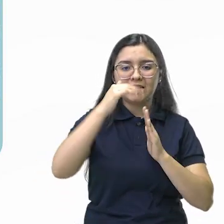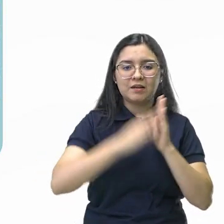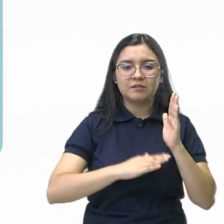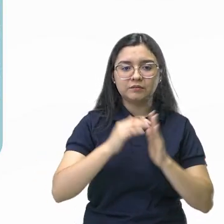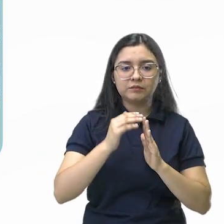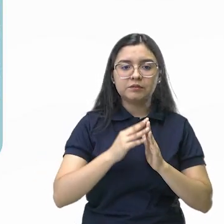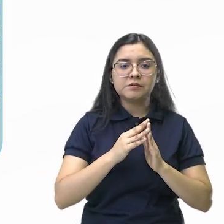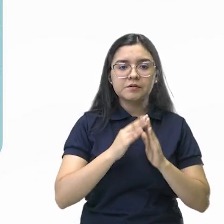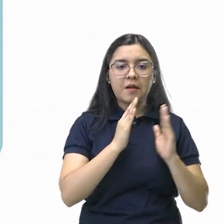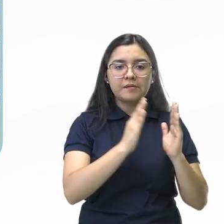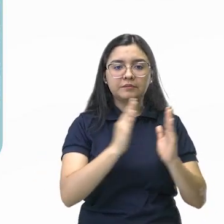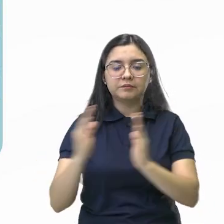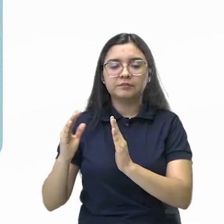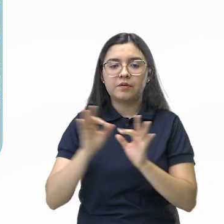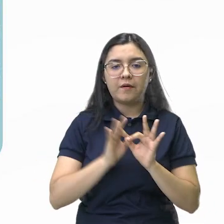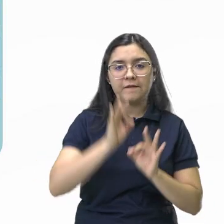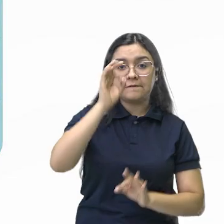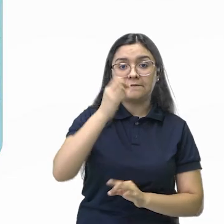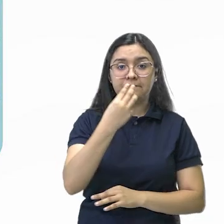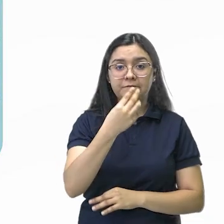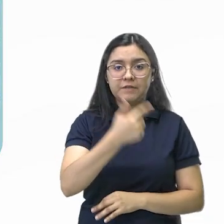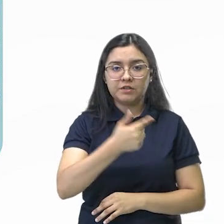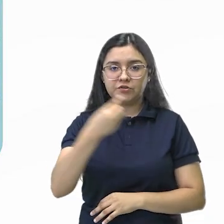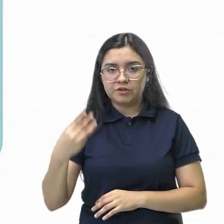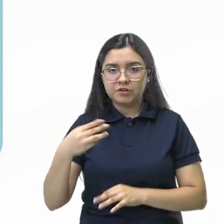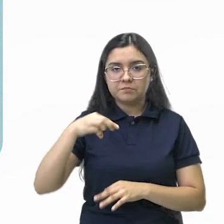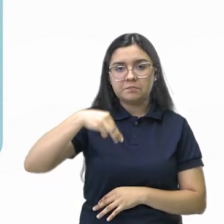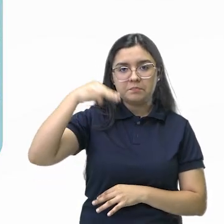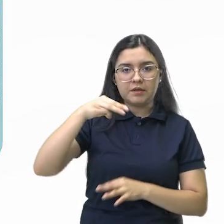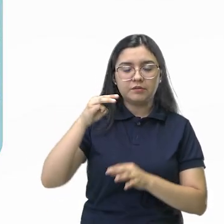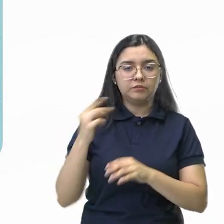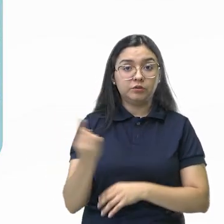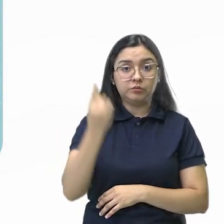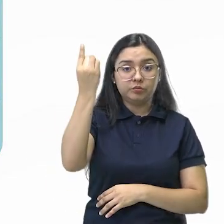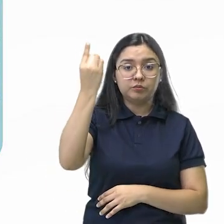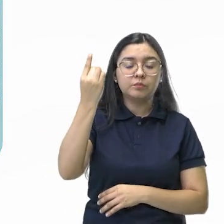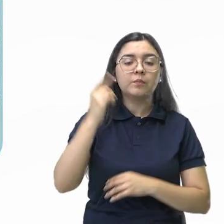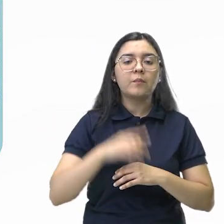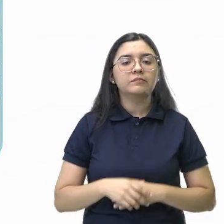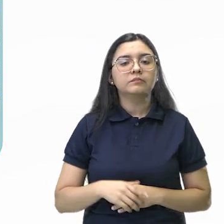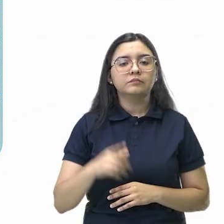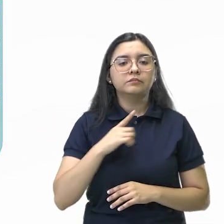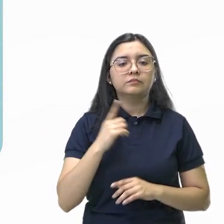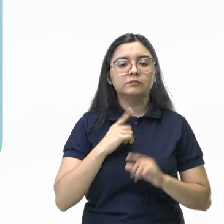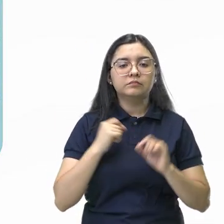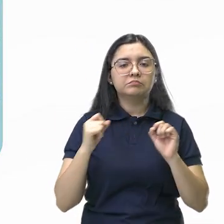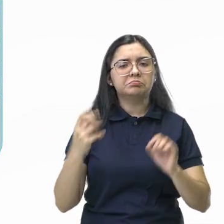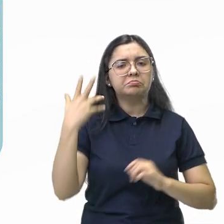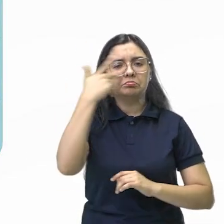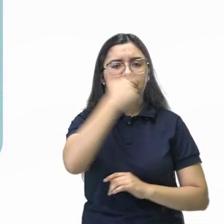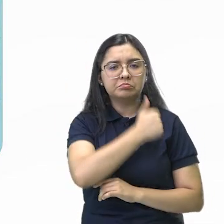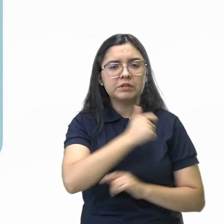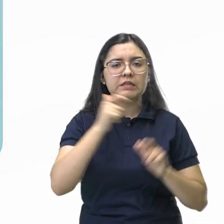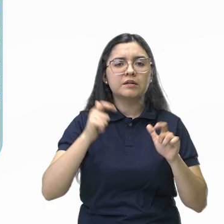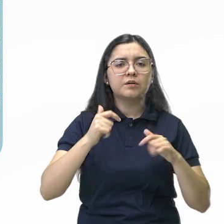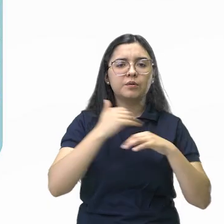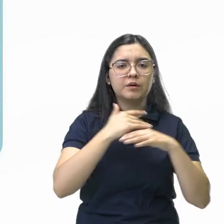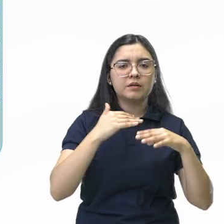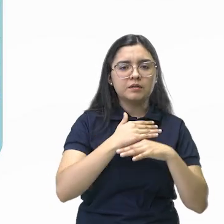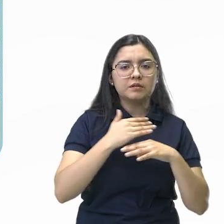tem 23 metros de altura, certo? E que embelezou aí a